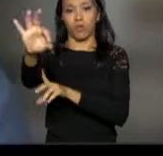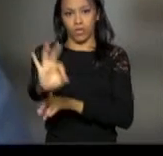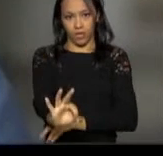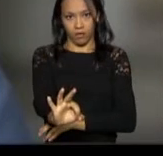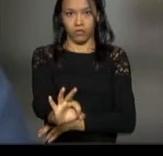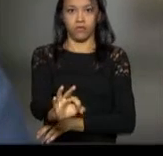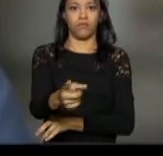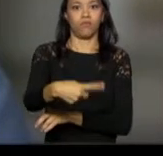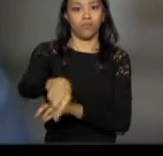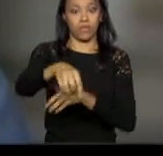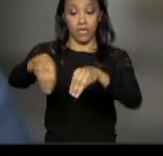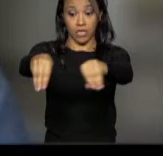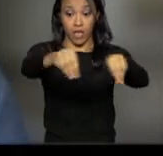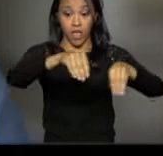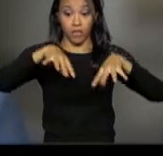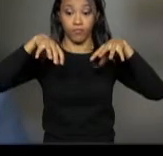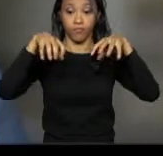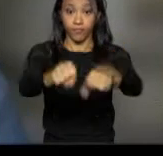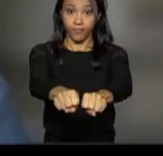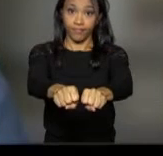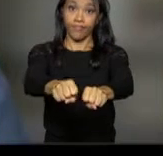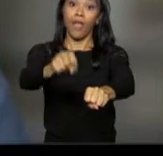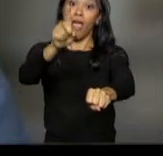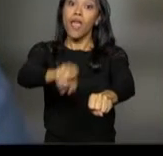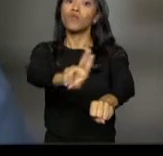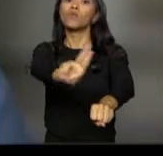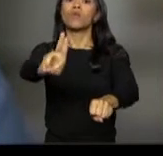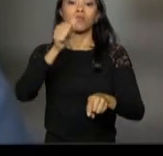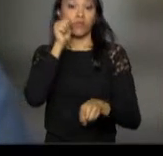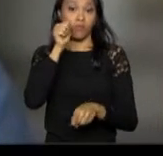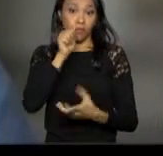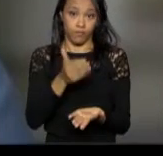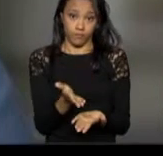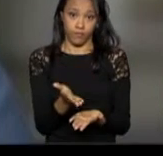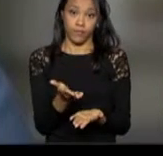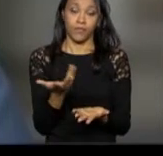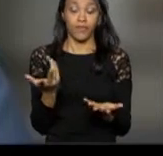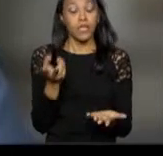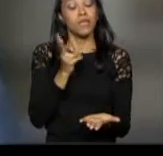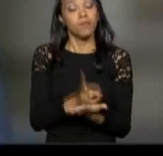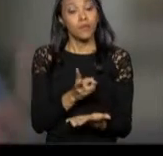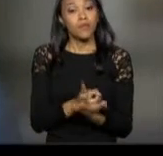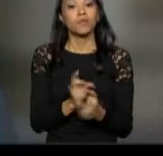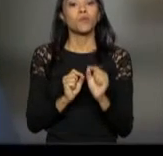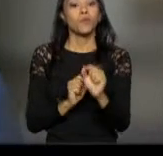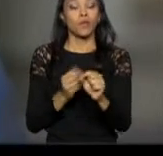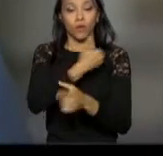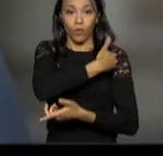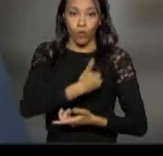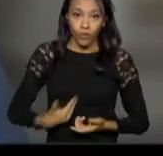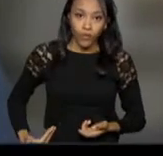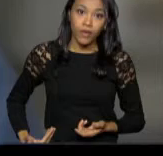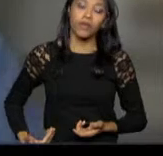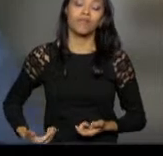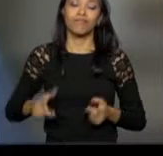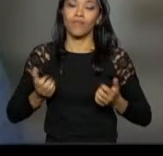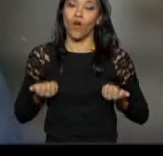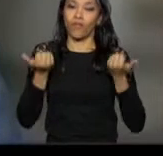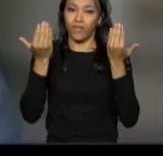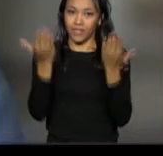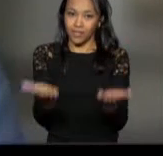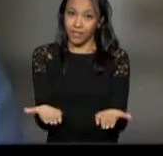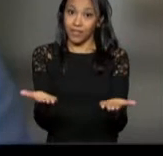72% das propriedades da reforma agrária são de mulheres. Ao mesmo tempo, o governo tem oferecido